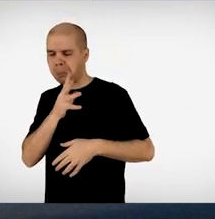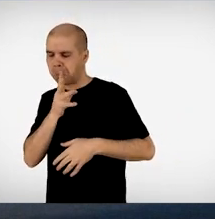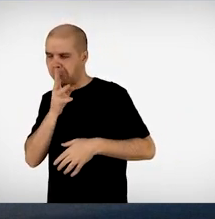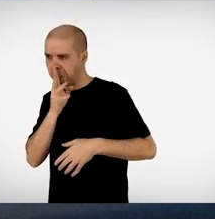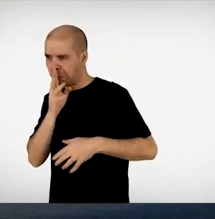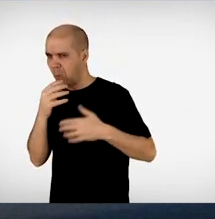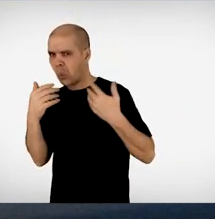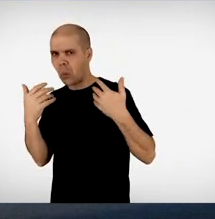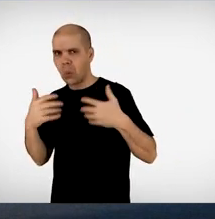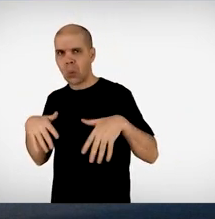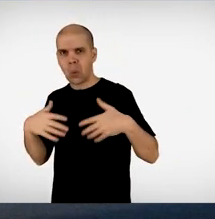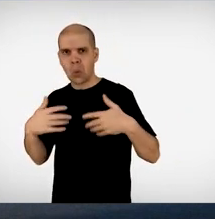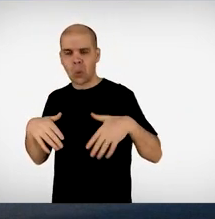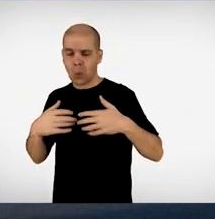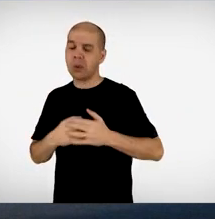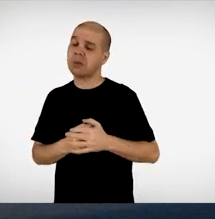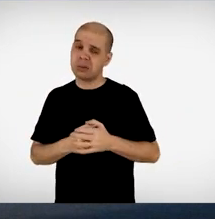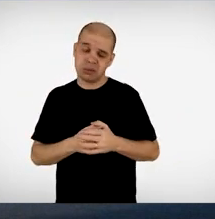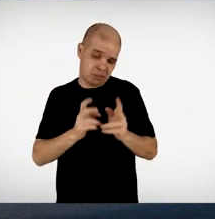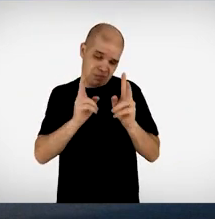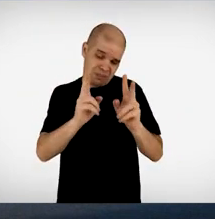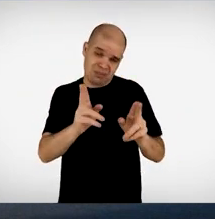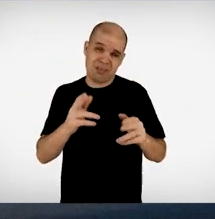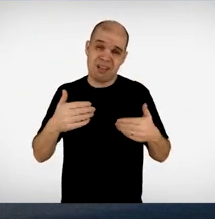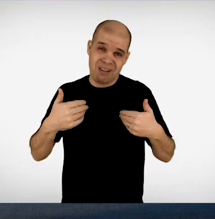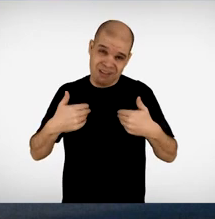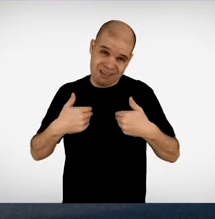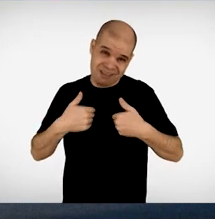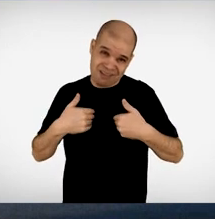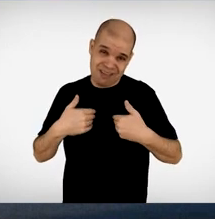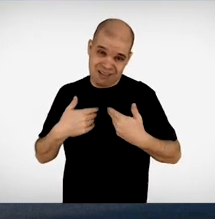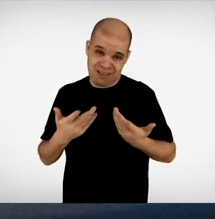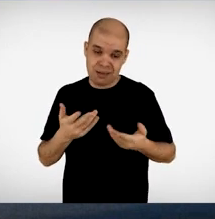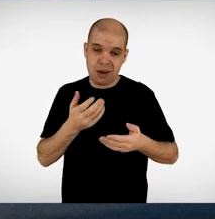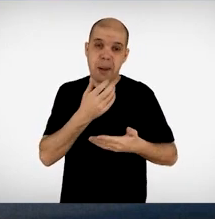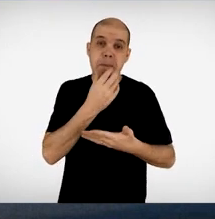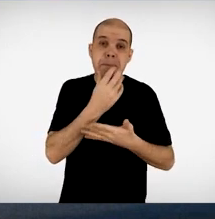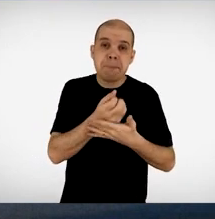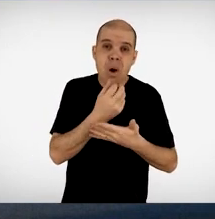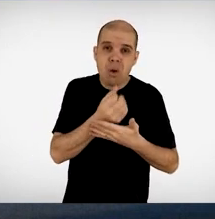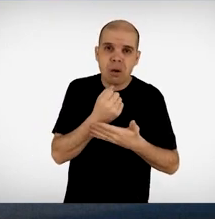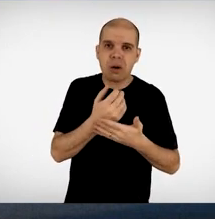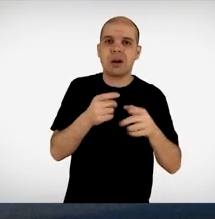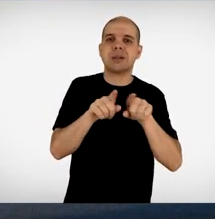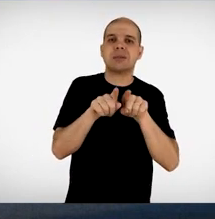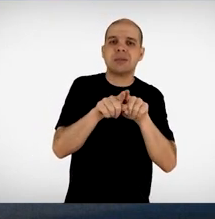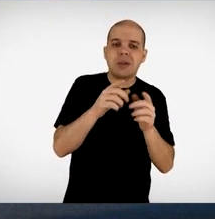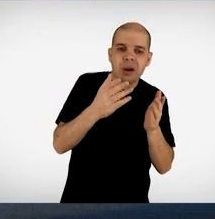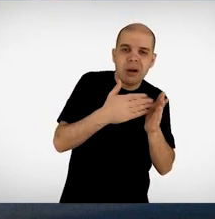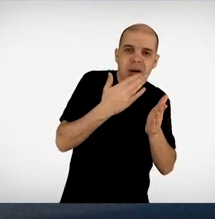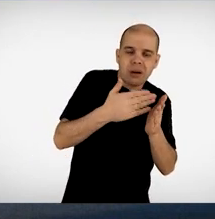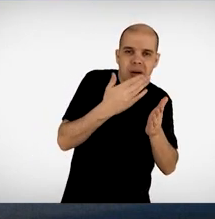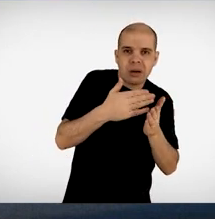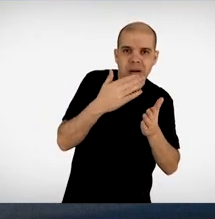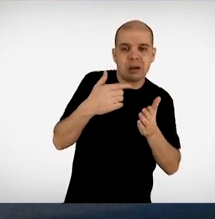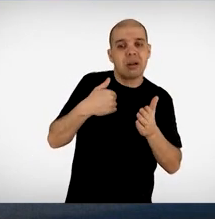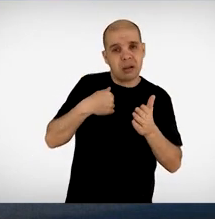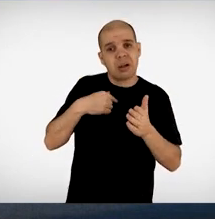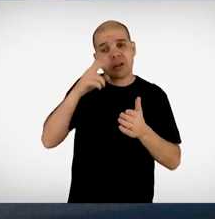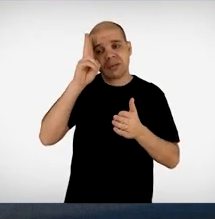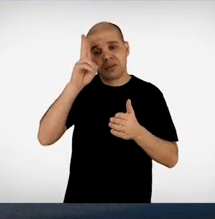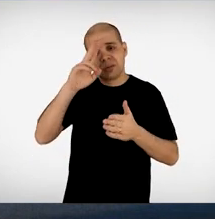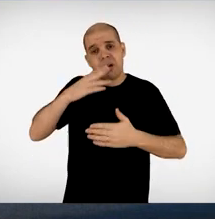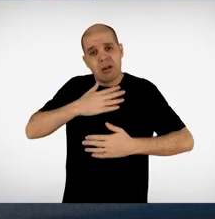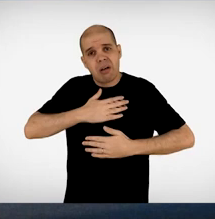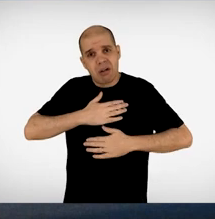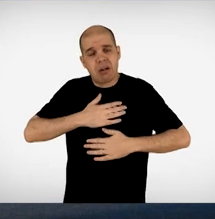de... Eu fico me narrando o tempo todo, né? No podcast eu falo de mim, na minha crônica eu falo de mim, no meu livro eu falo de mim. E